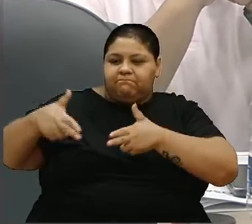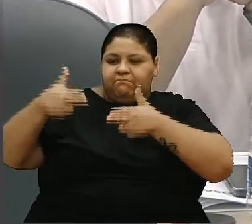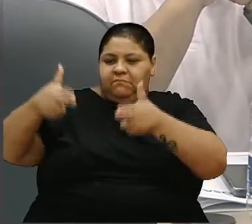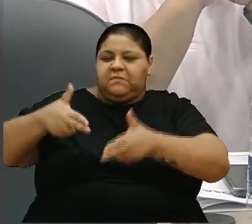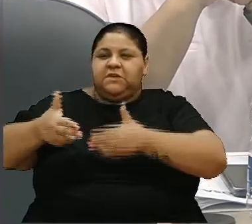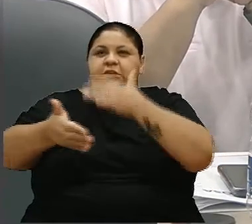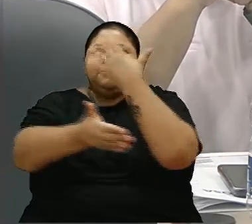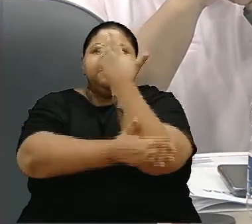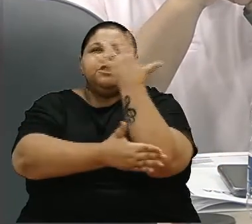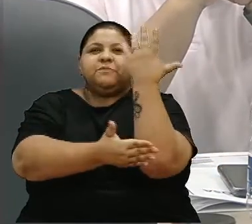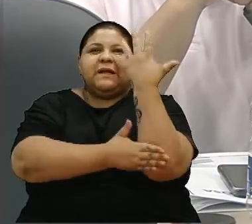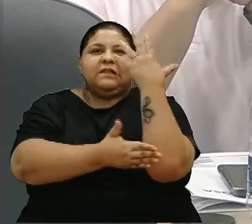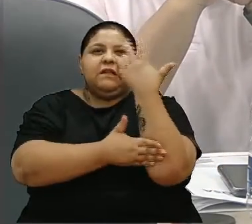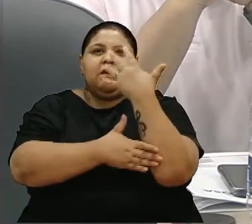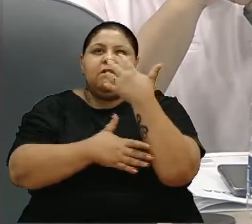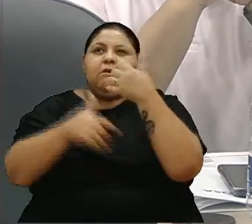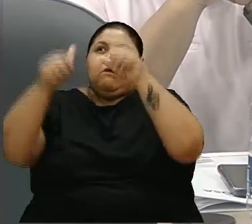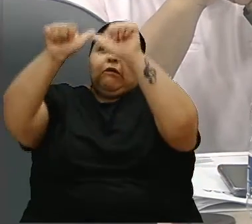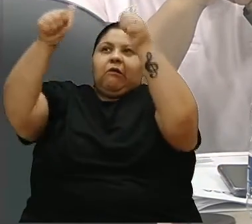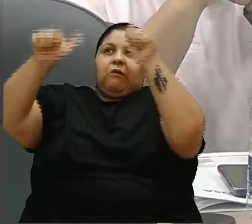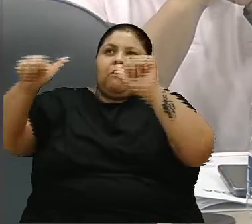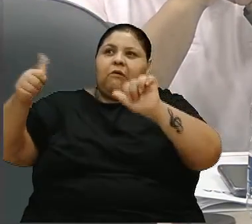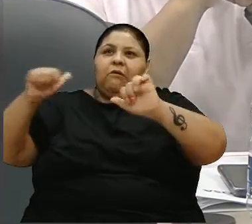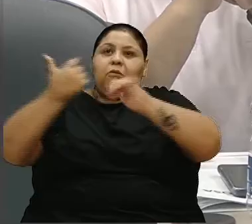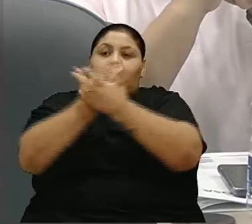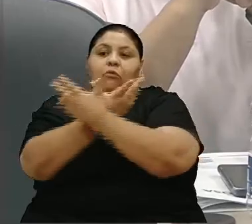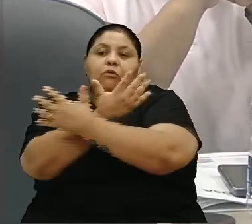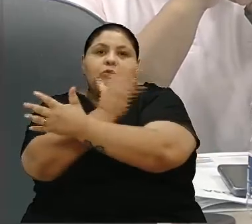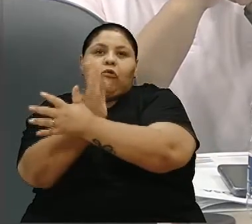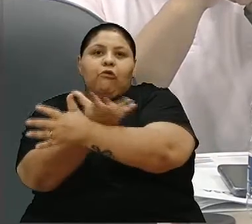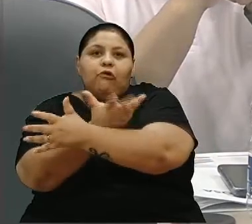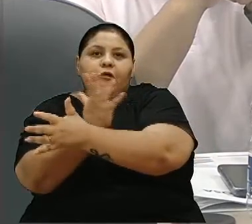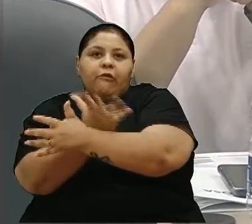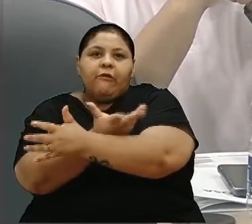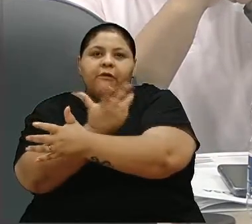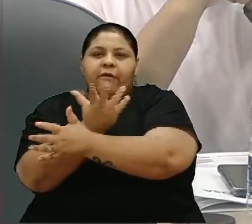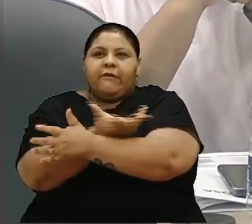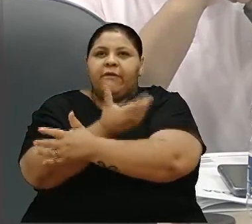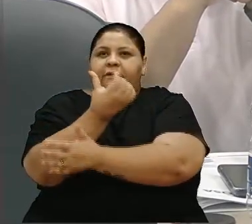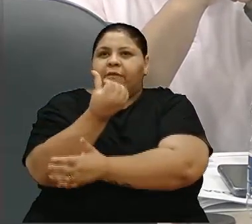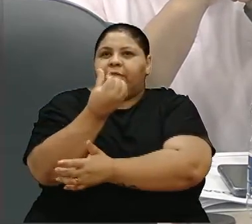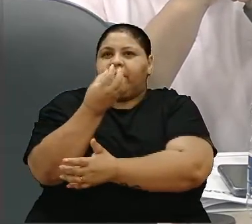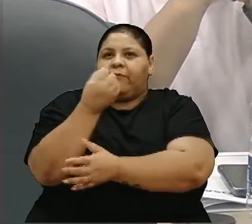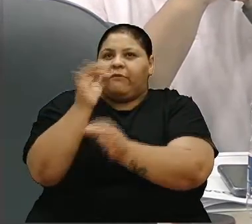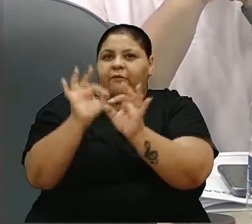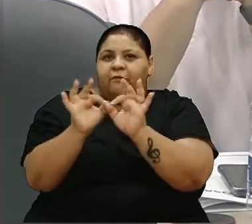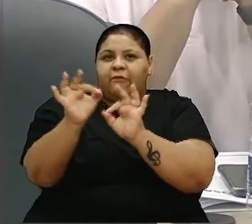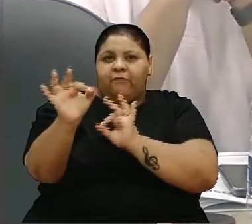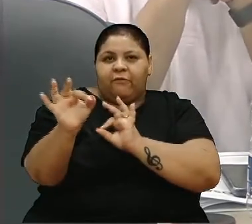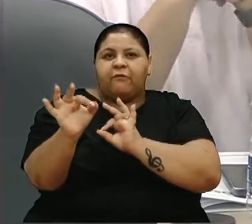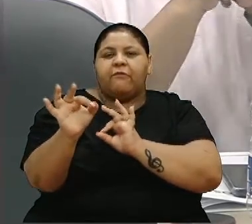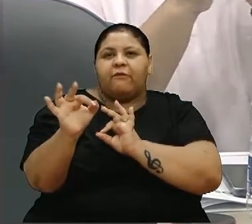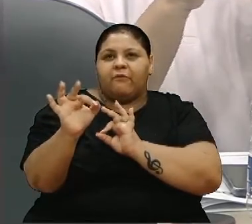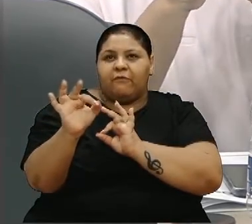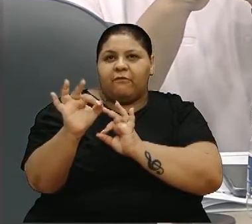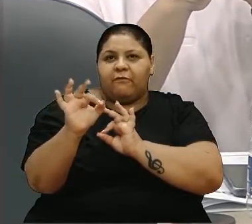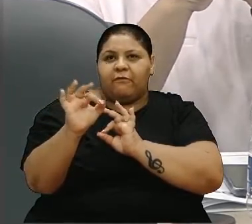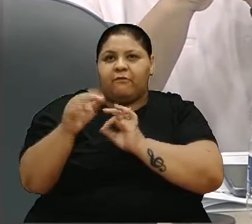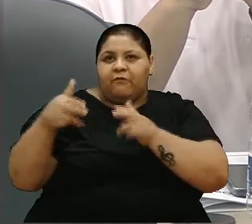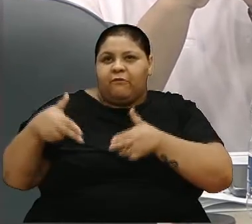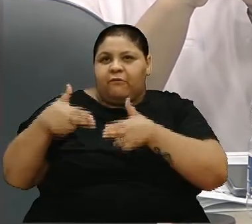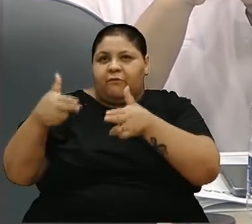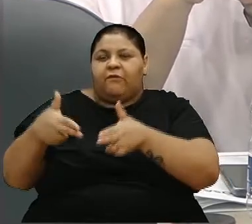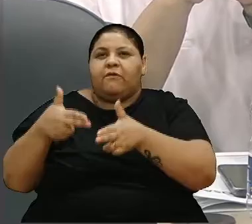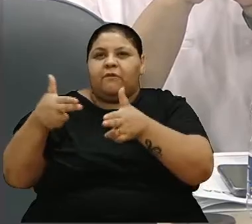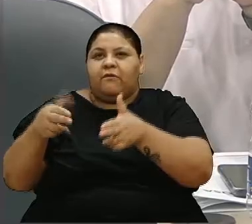madeira, uma réplica, o gramado e a calçada. Ele fica em uns 60 metros do asfalto, onde ele vai pegar o trajeto para sair da Ubra e